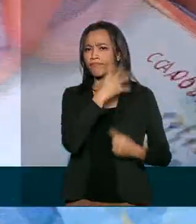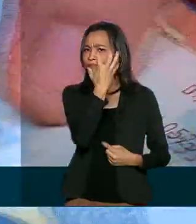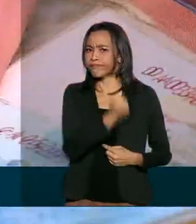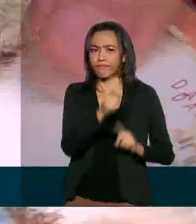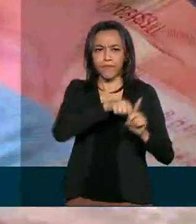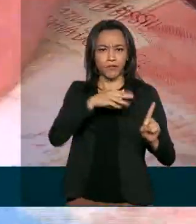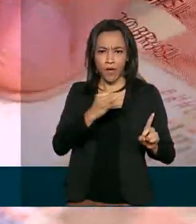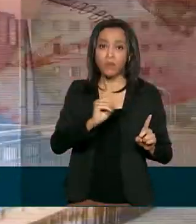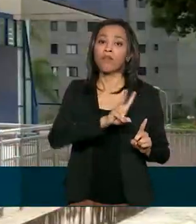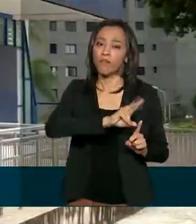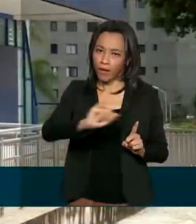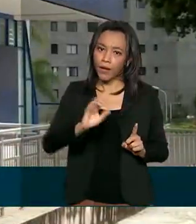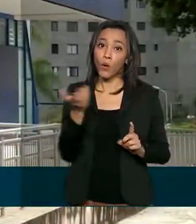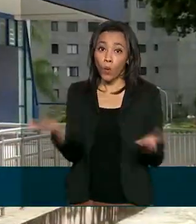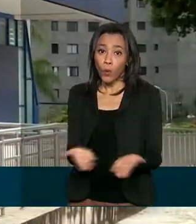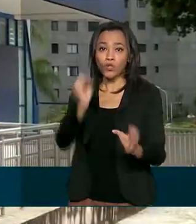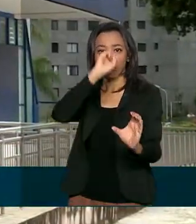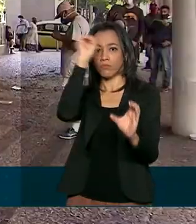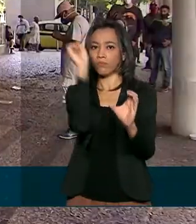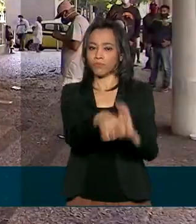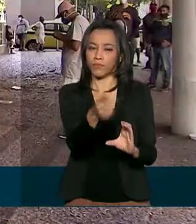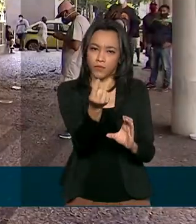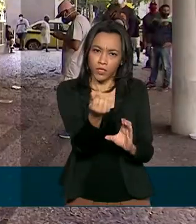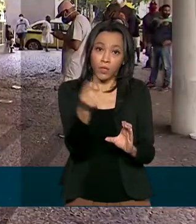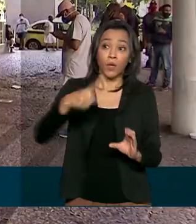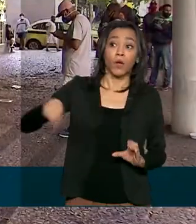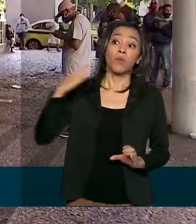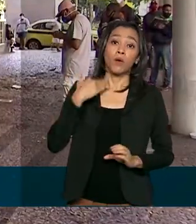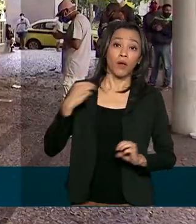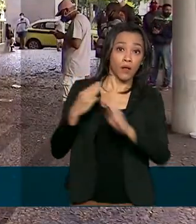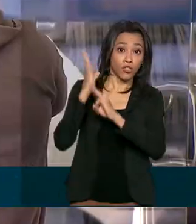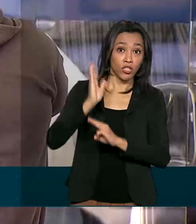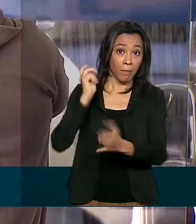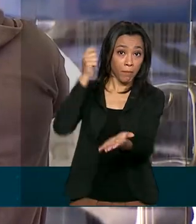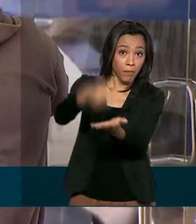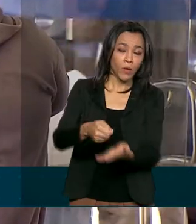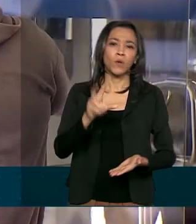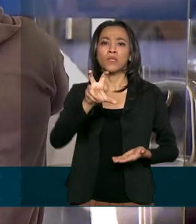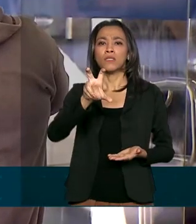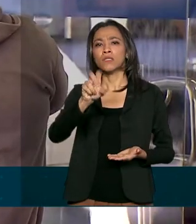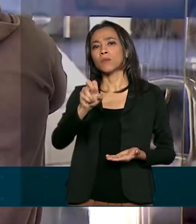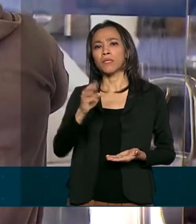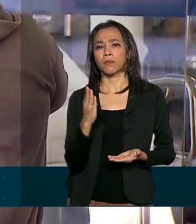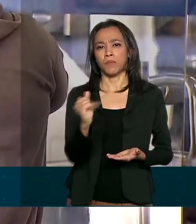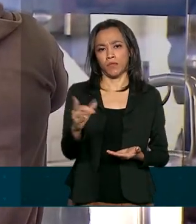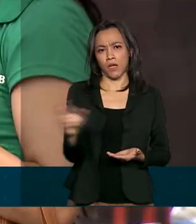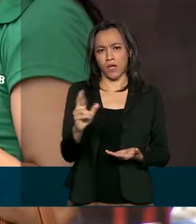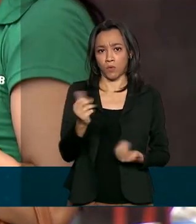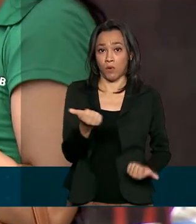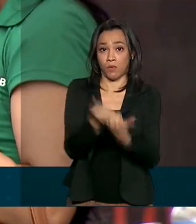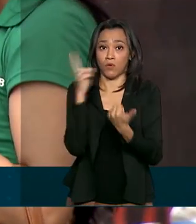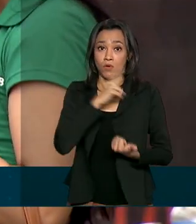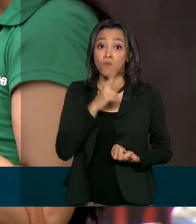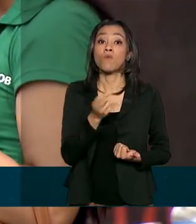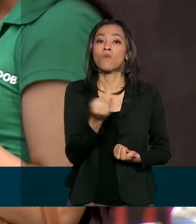o benefício inicial creditado hoje. A Caixa já pagou quase R 50 bilhões do auxílio emergencial para cerca de